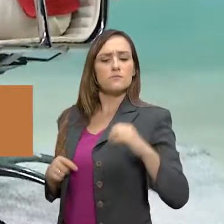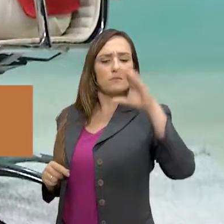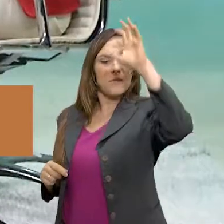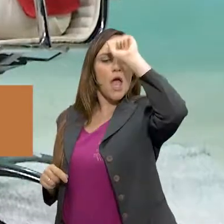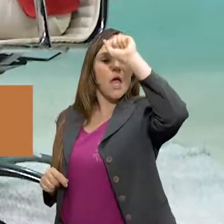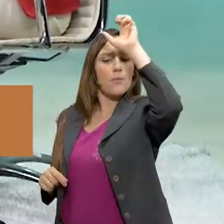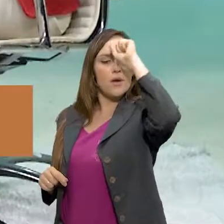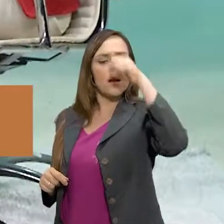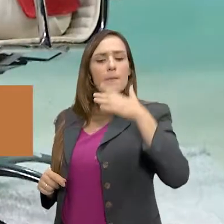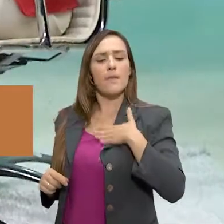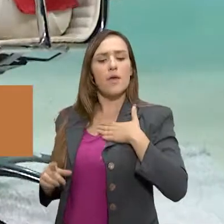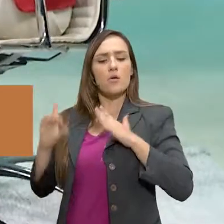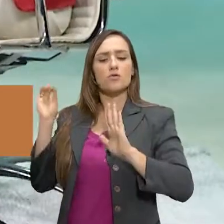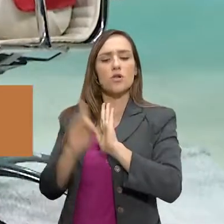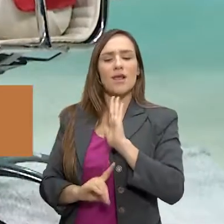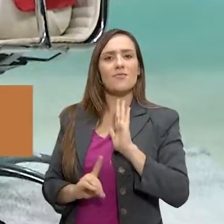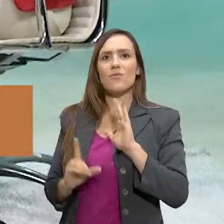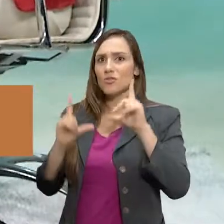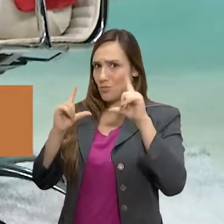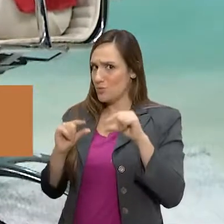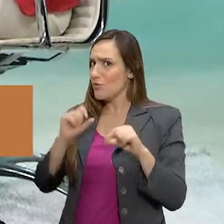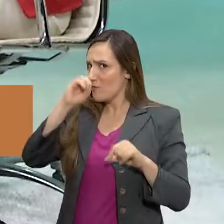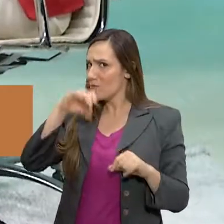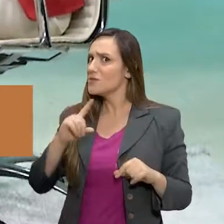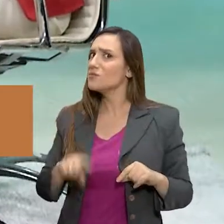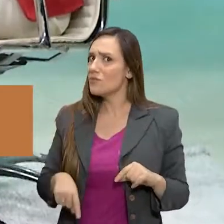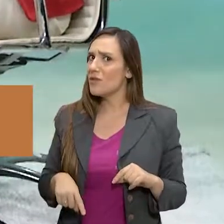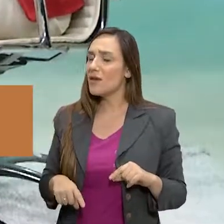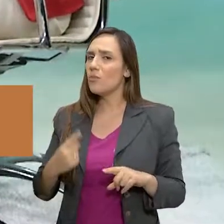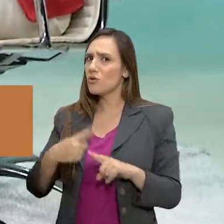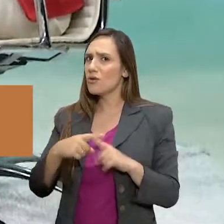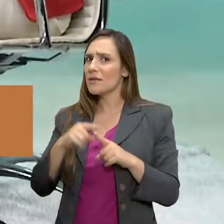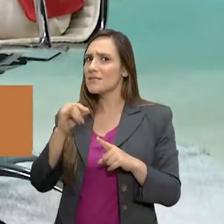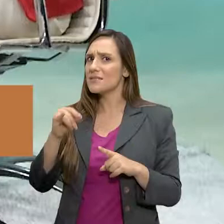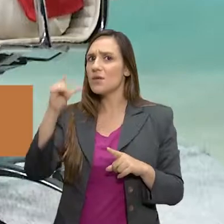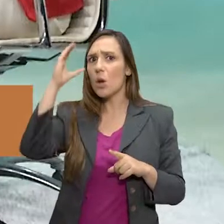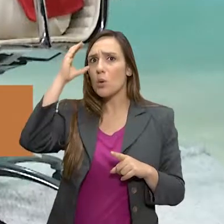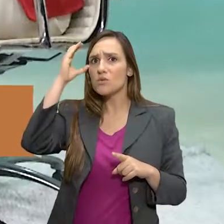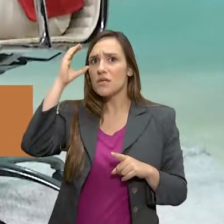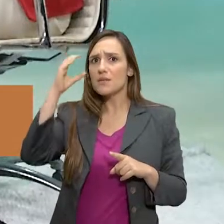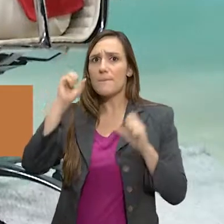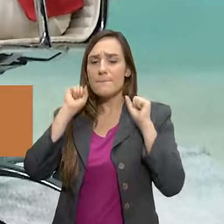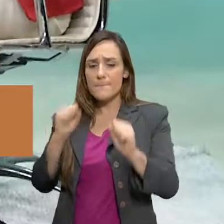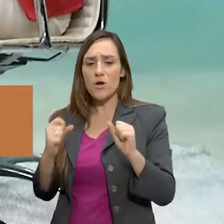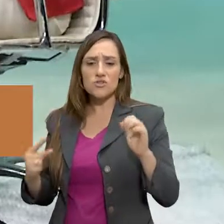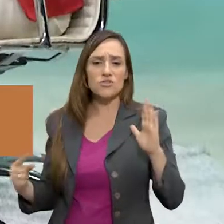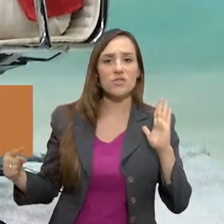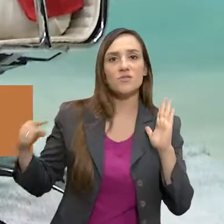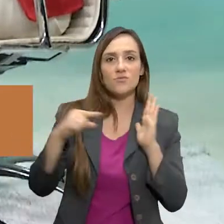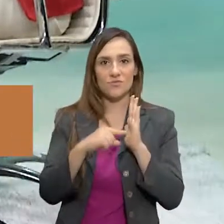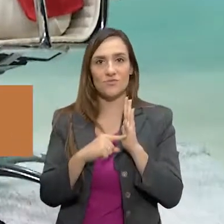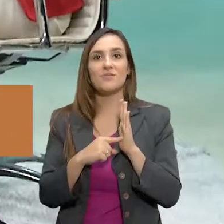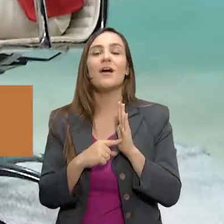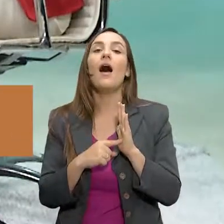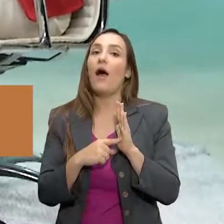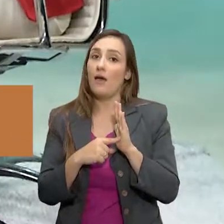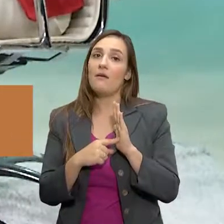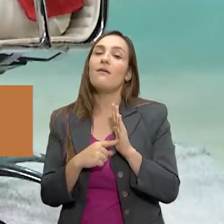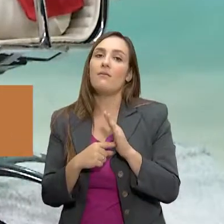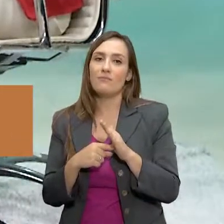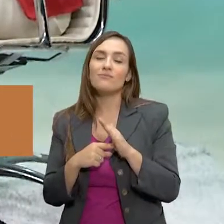né, dessa educação realmente, de falar, olha, você tem direito, você pode denunciar, você pode receber